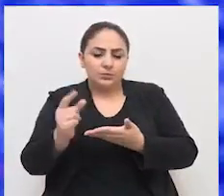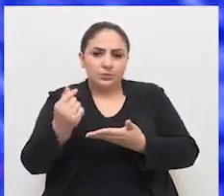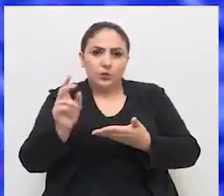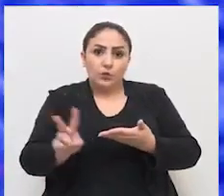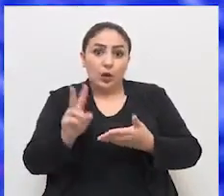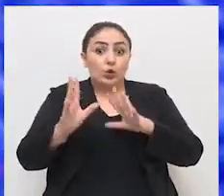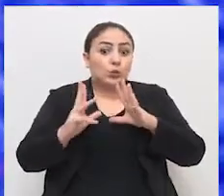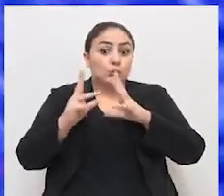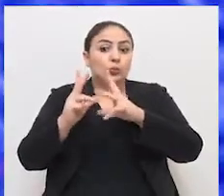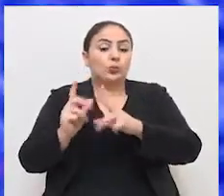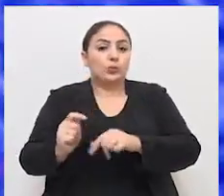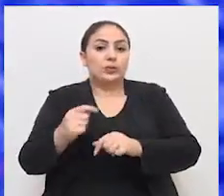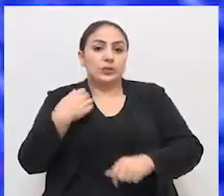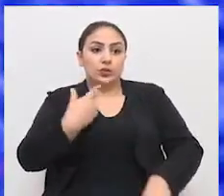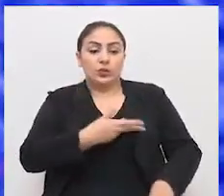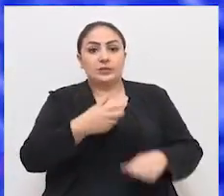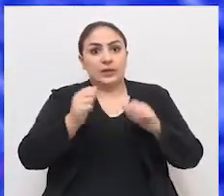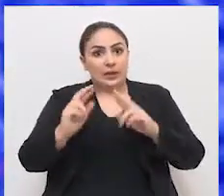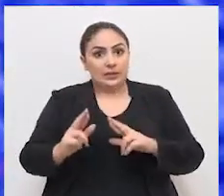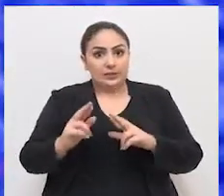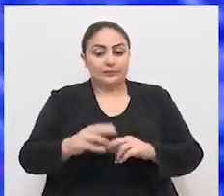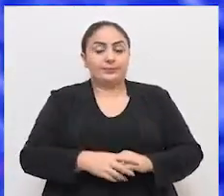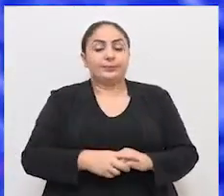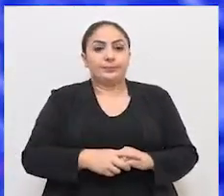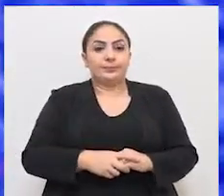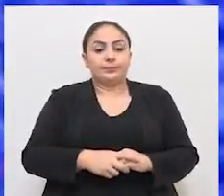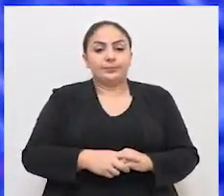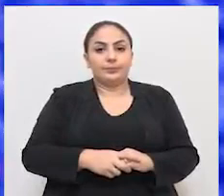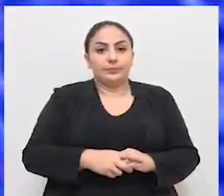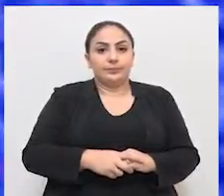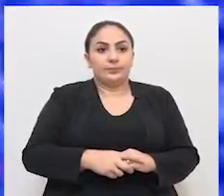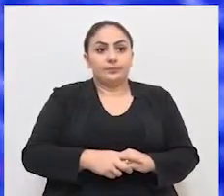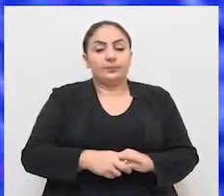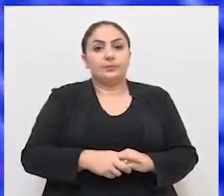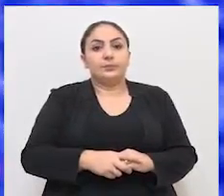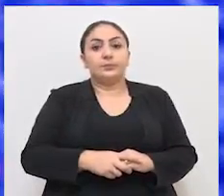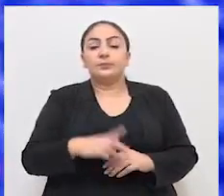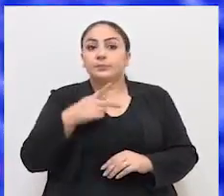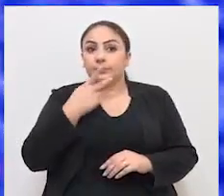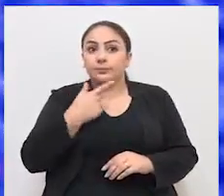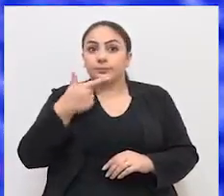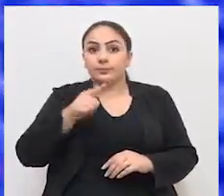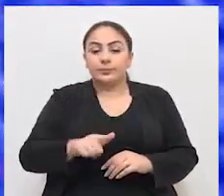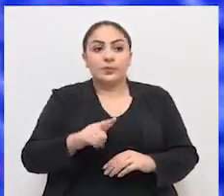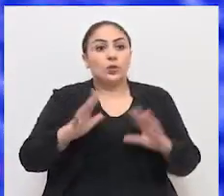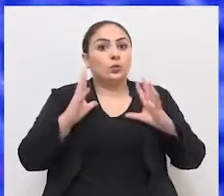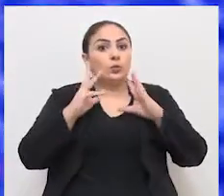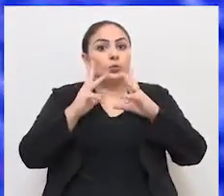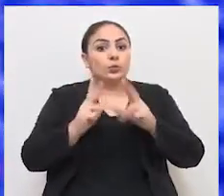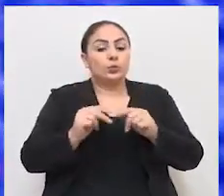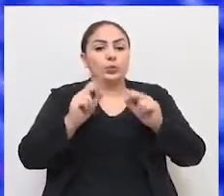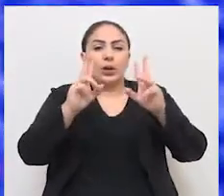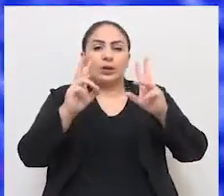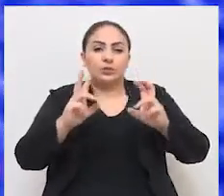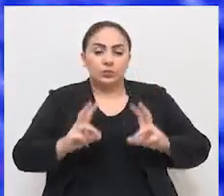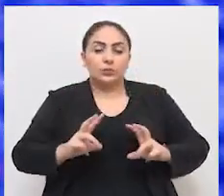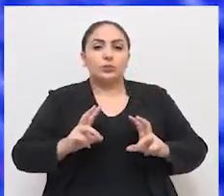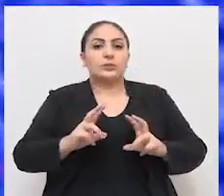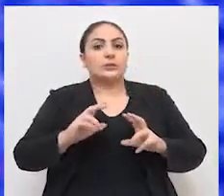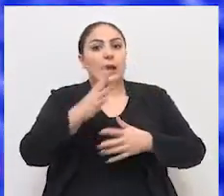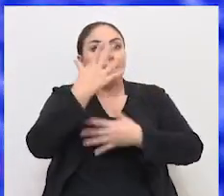pequena parte do todo da nossa área. Friso mais uma vez que todas as